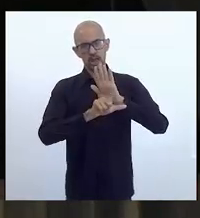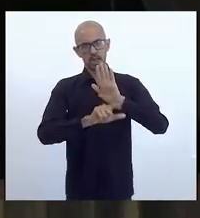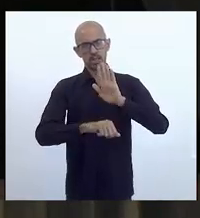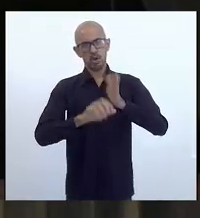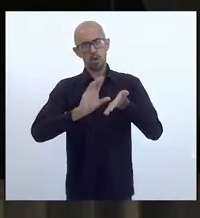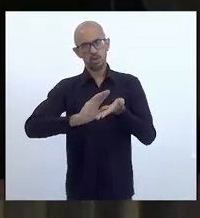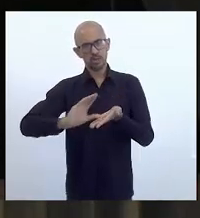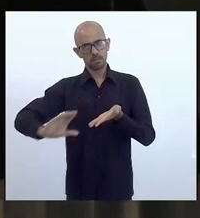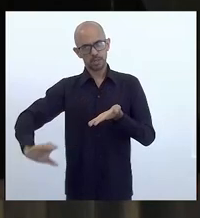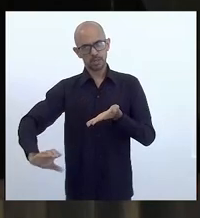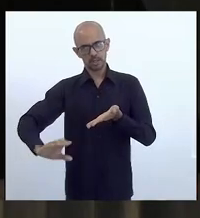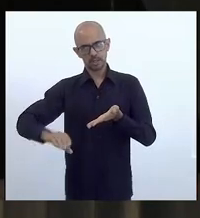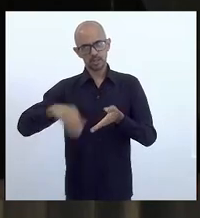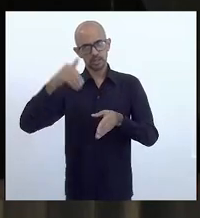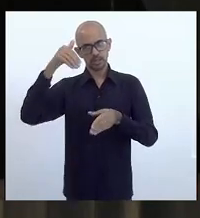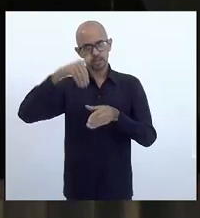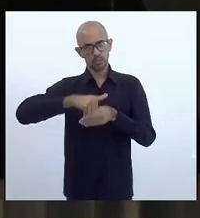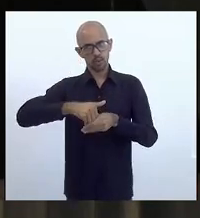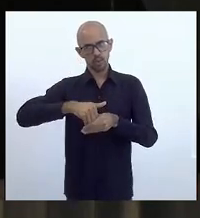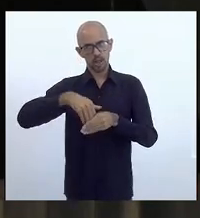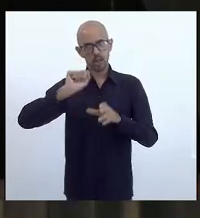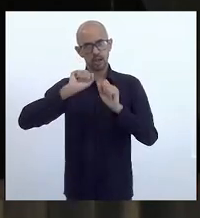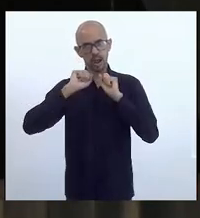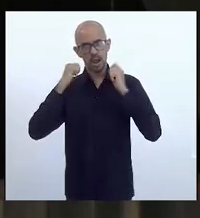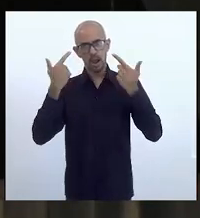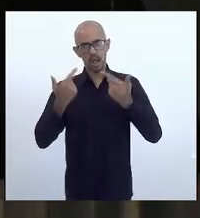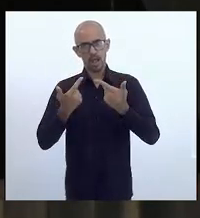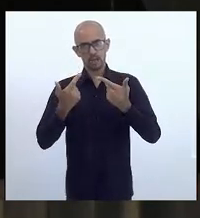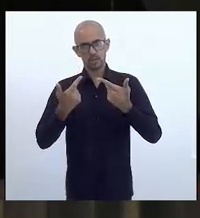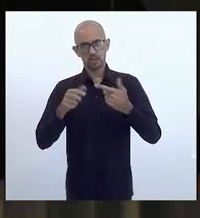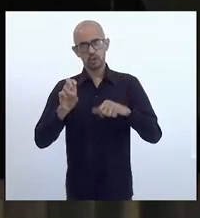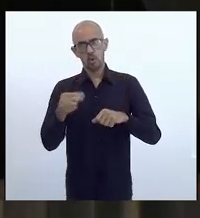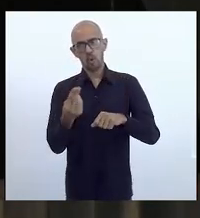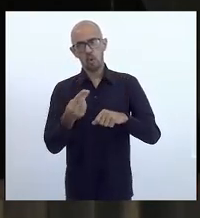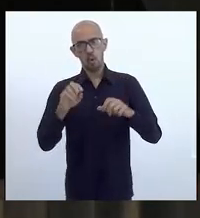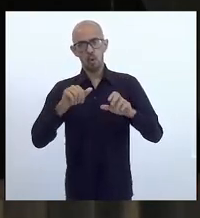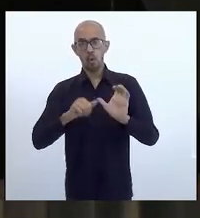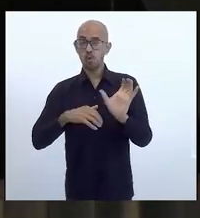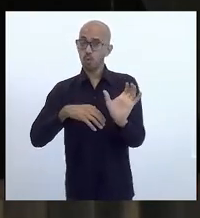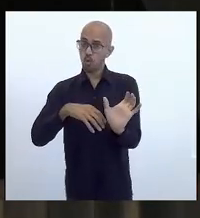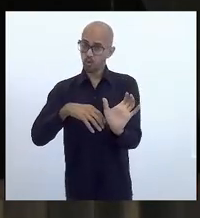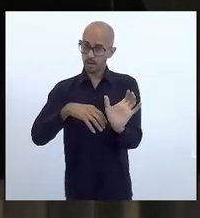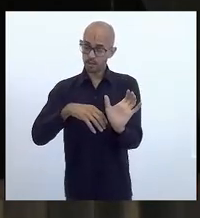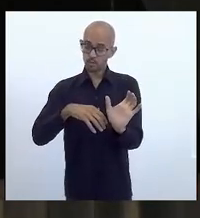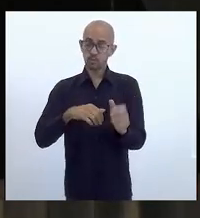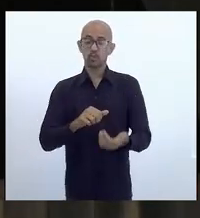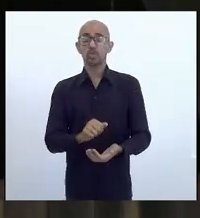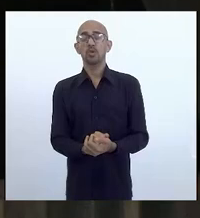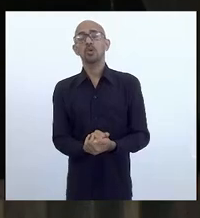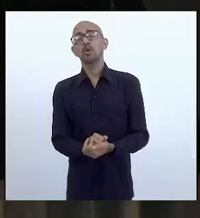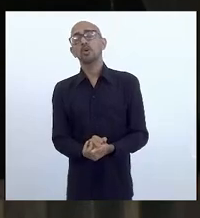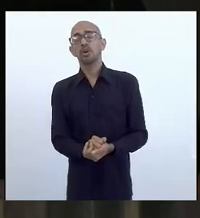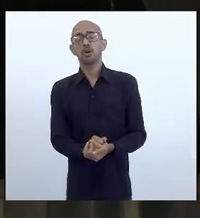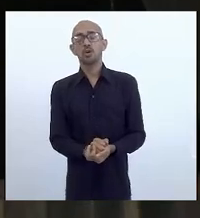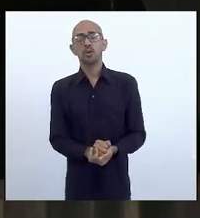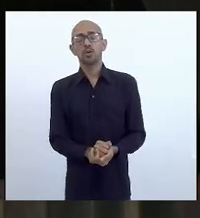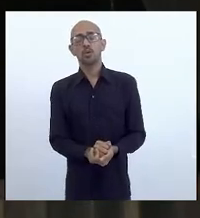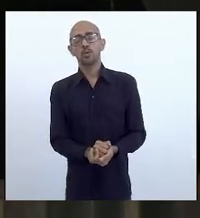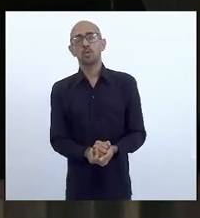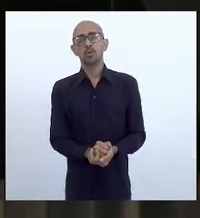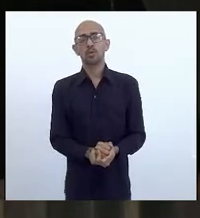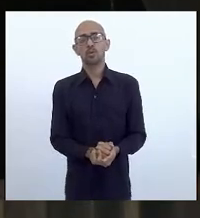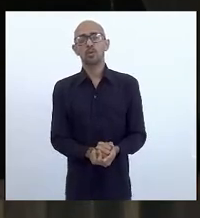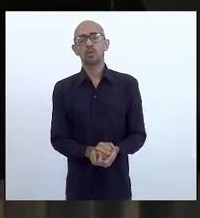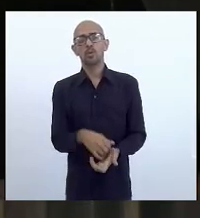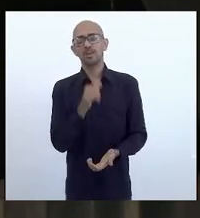fiscal em tramitação na Assembleia Legislativa ou no Congresso Nacional. O exemplo disso seria, né,